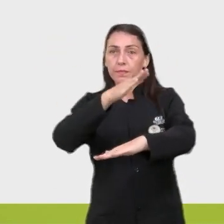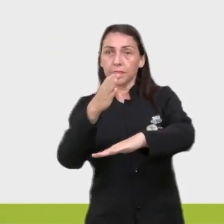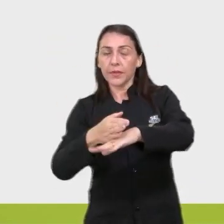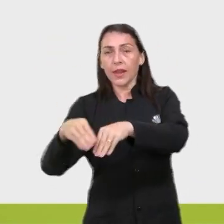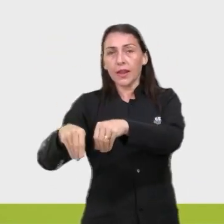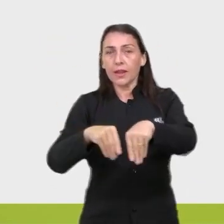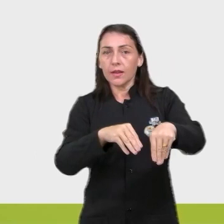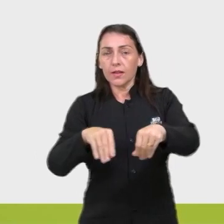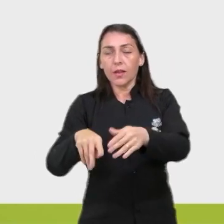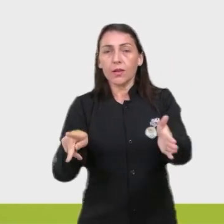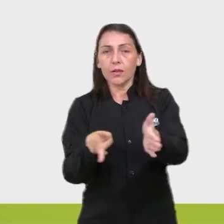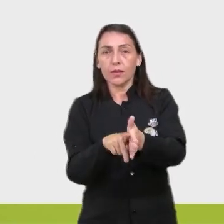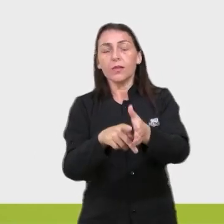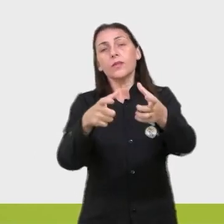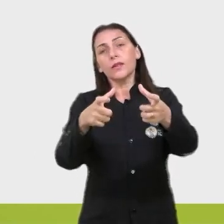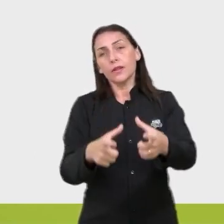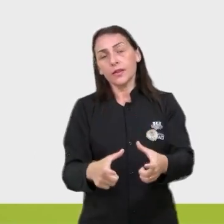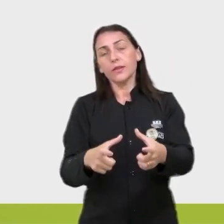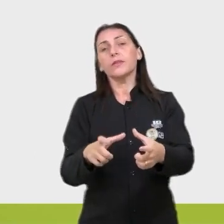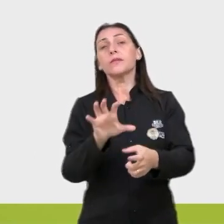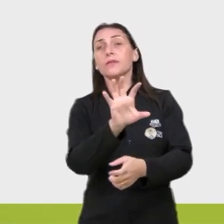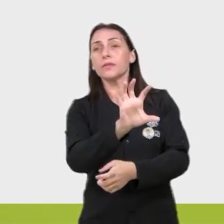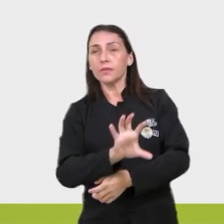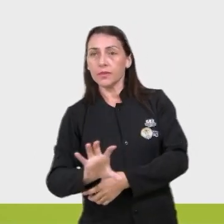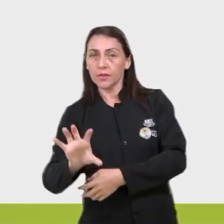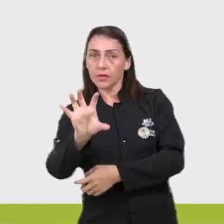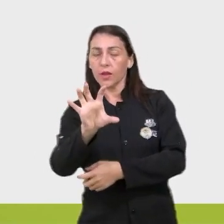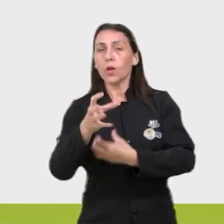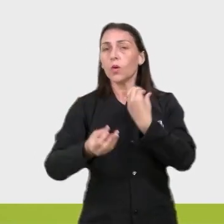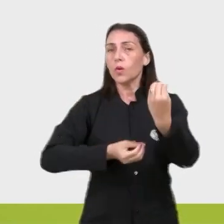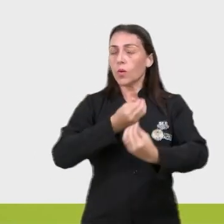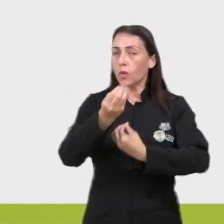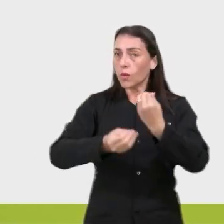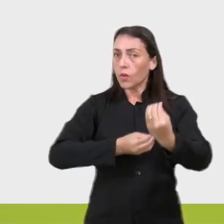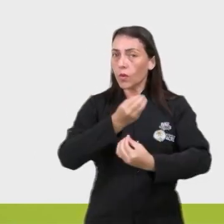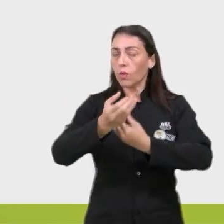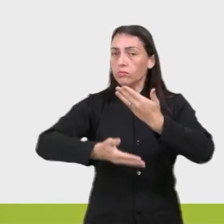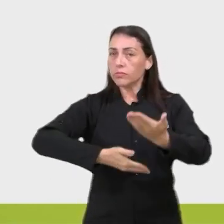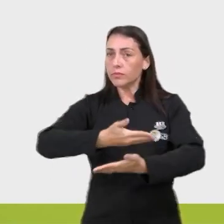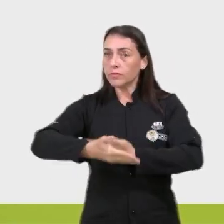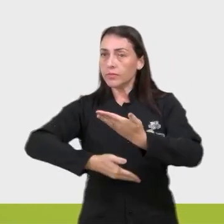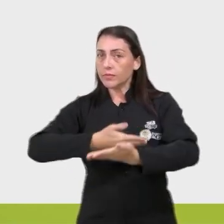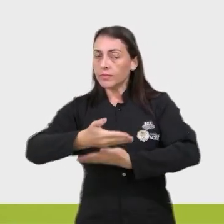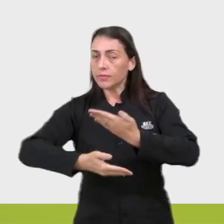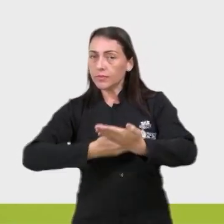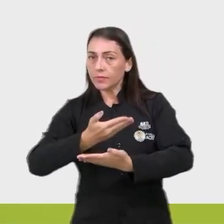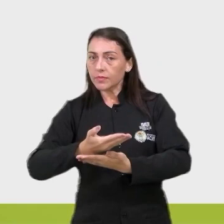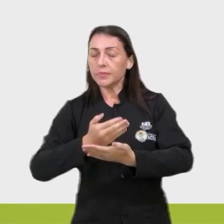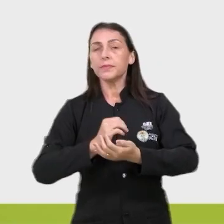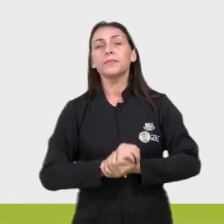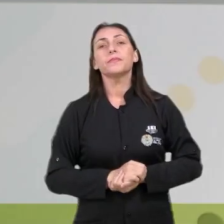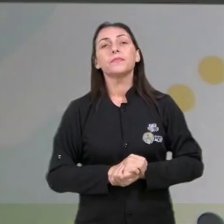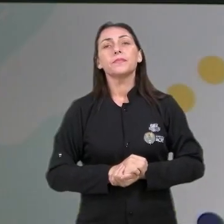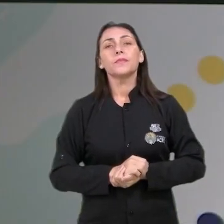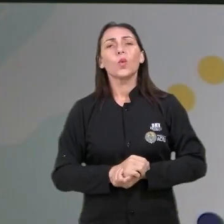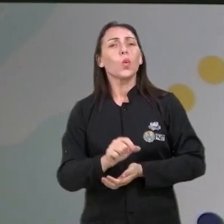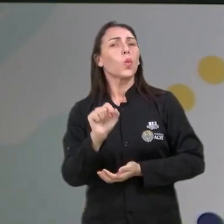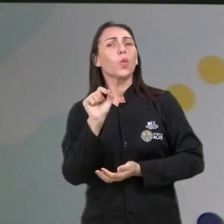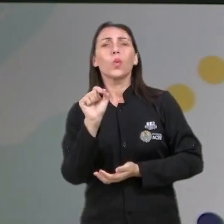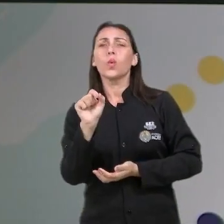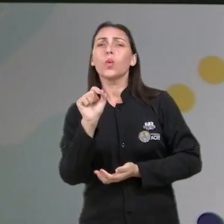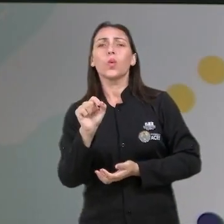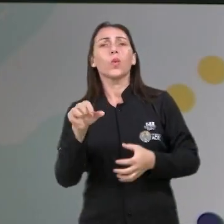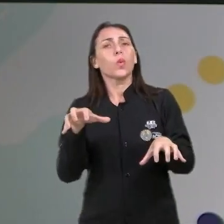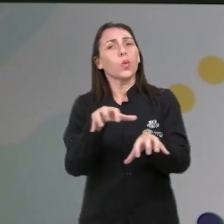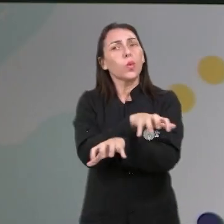solos predominante em uma determinada área e a forma como eles se relacionam entre si. Então, o que é esse